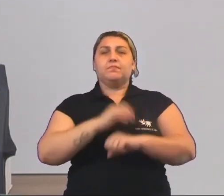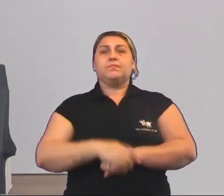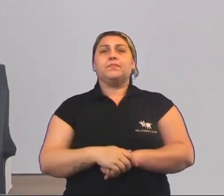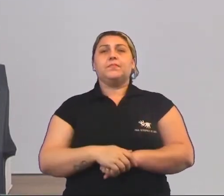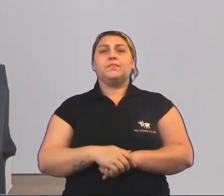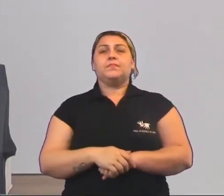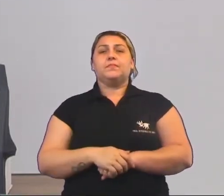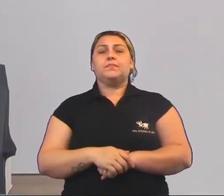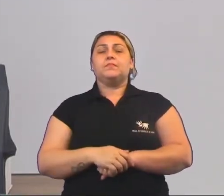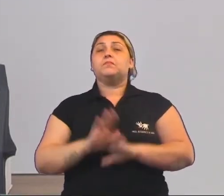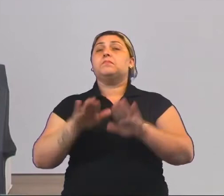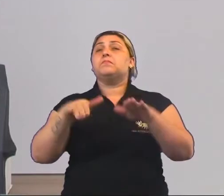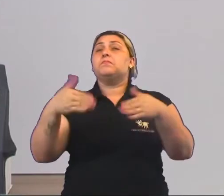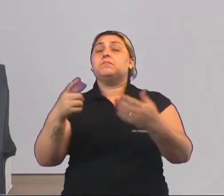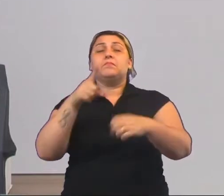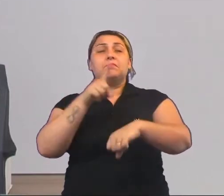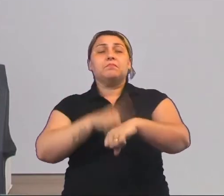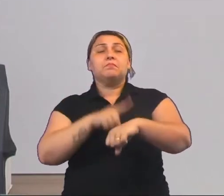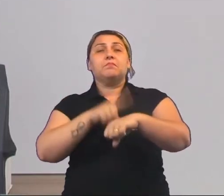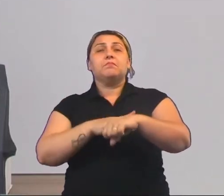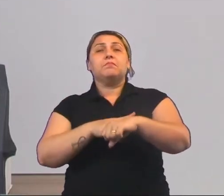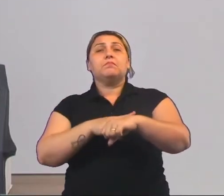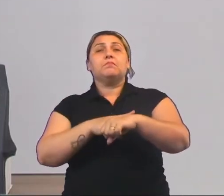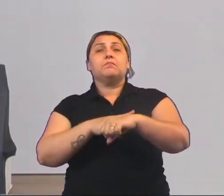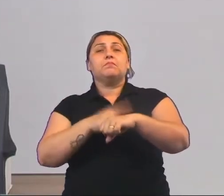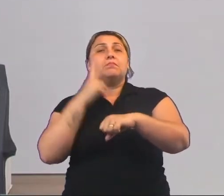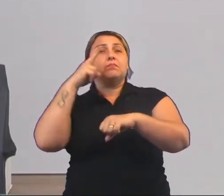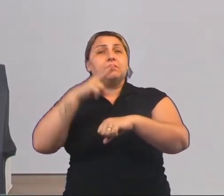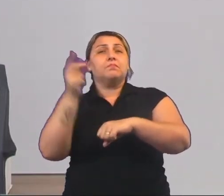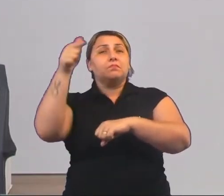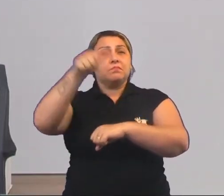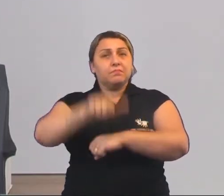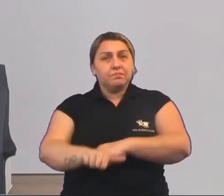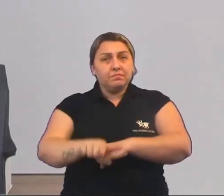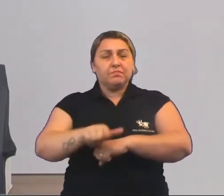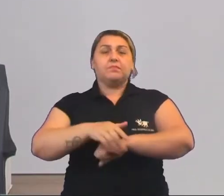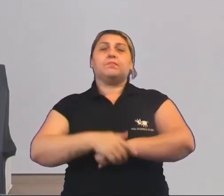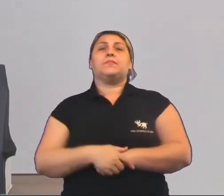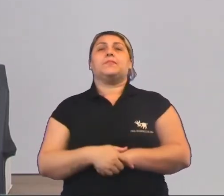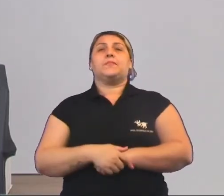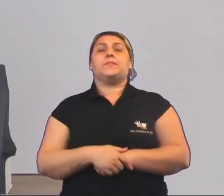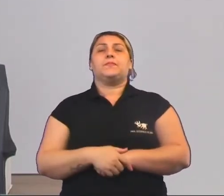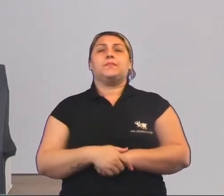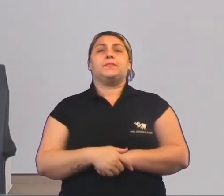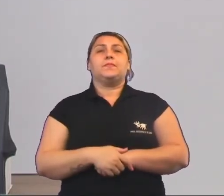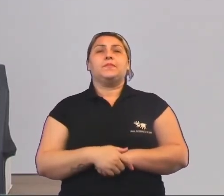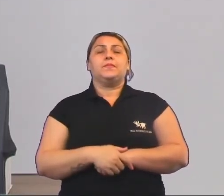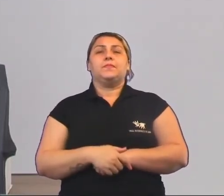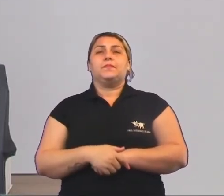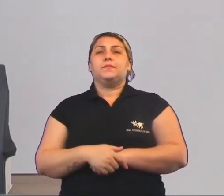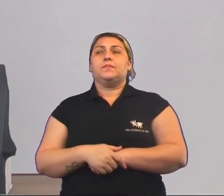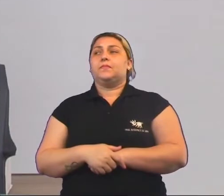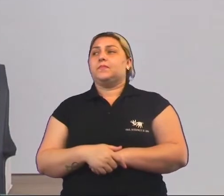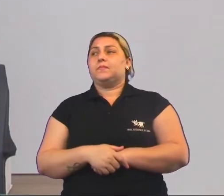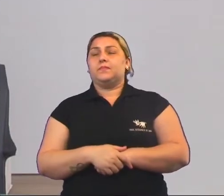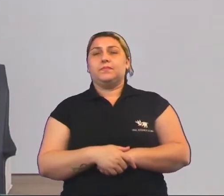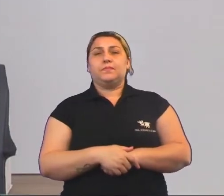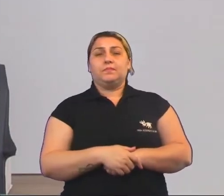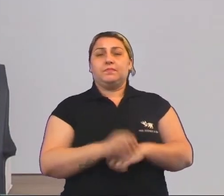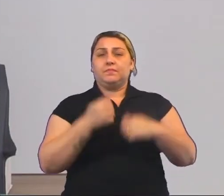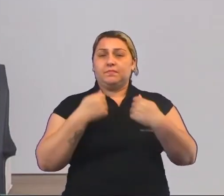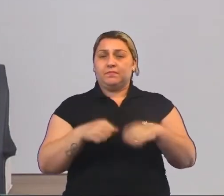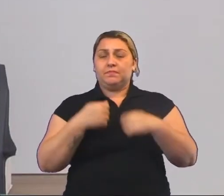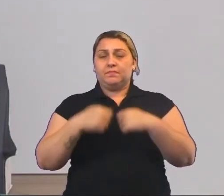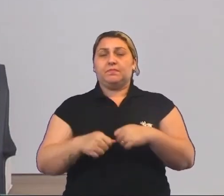manhã, qual horário ela deverá verificar novamente a temperatura? Sendo que ela